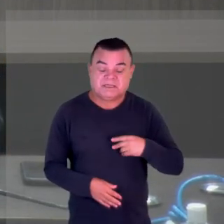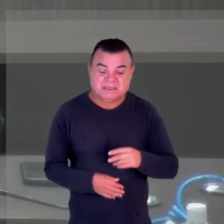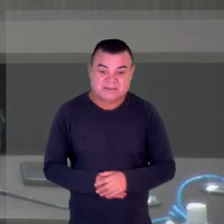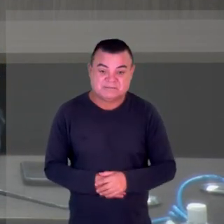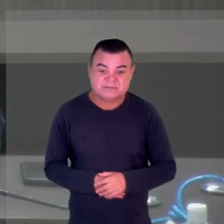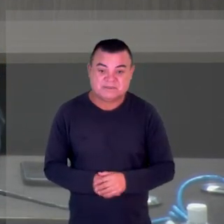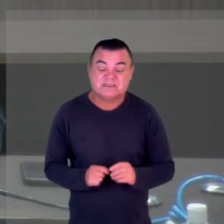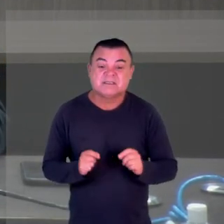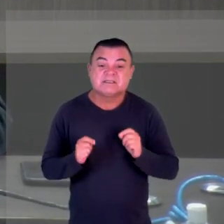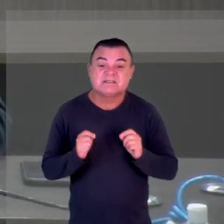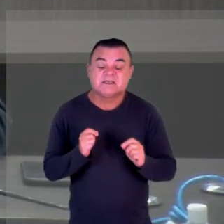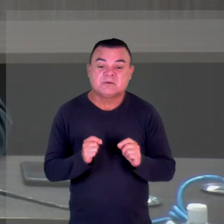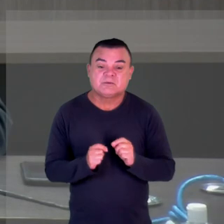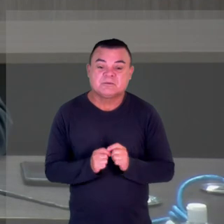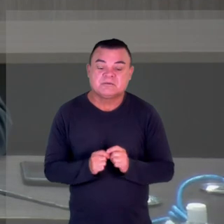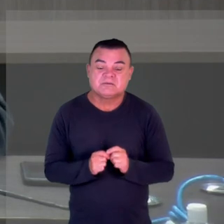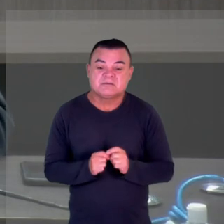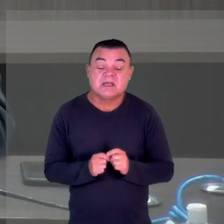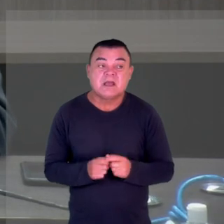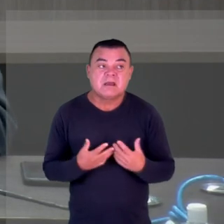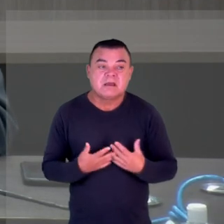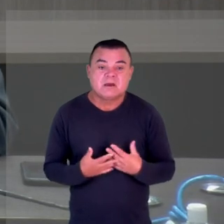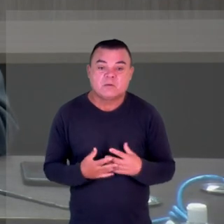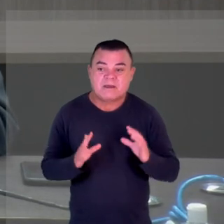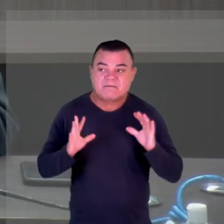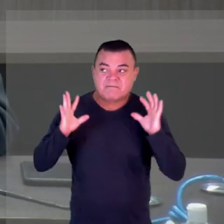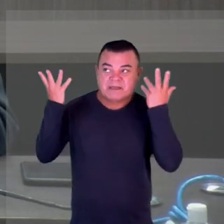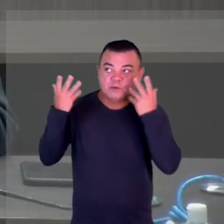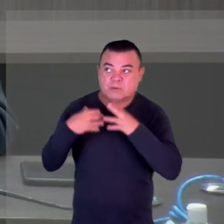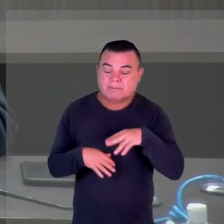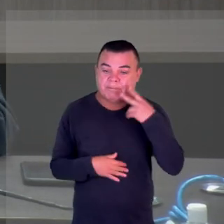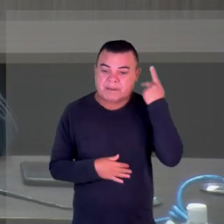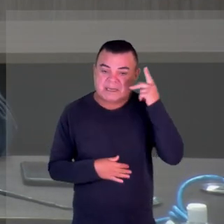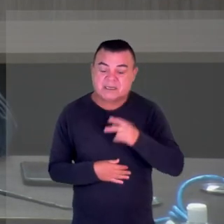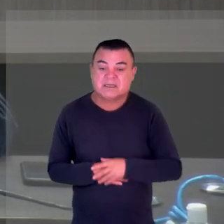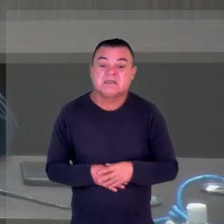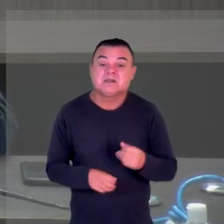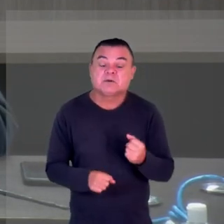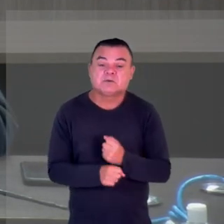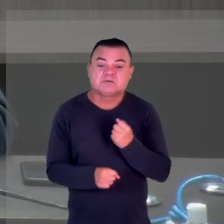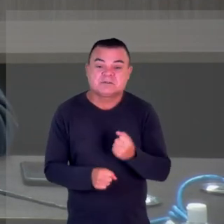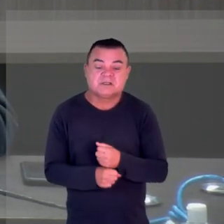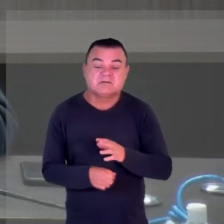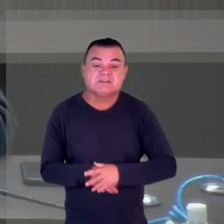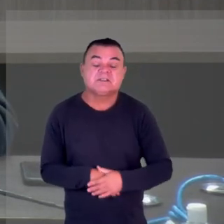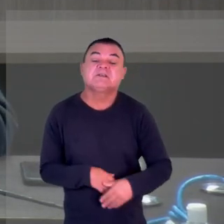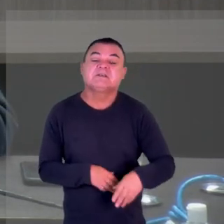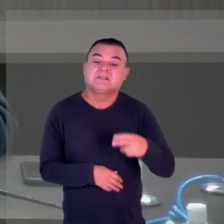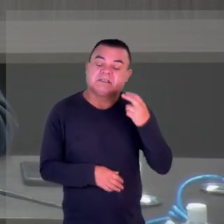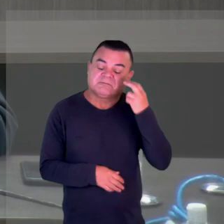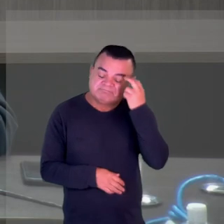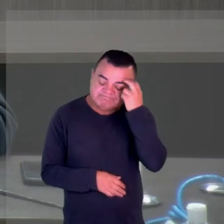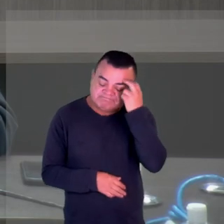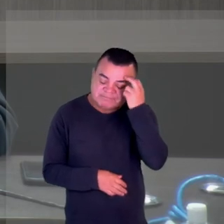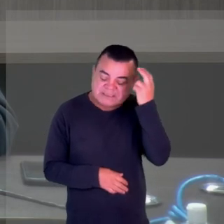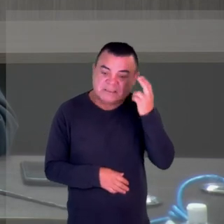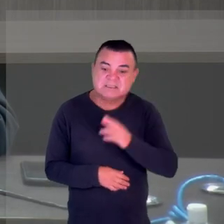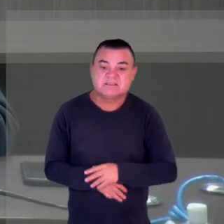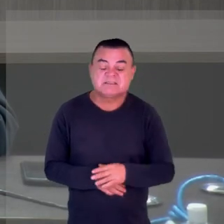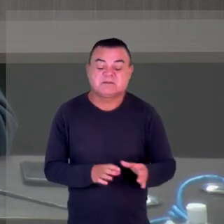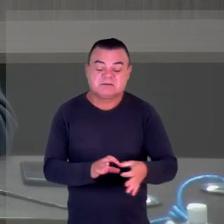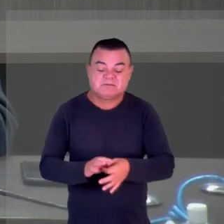de inteligência para construção de um sistema de inteligência Unificado para o Ministério Público